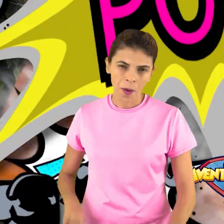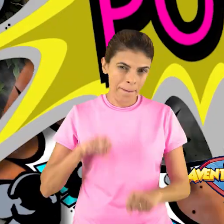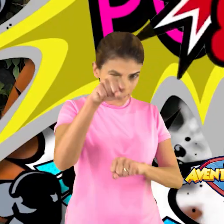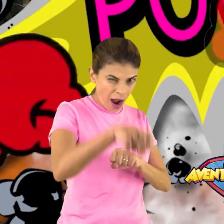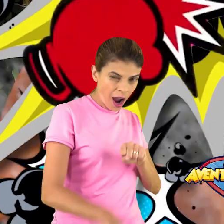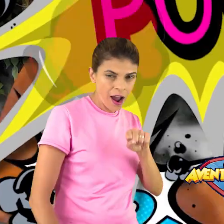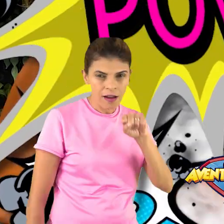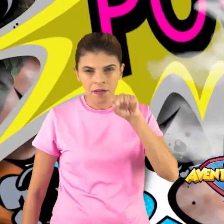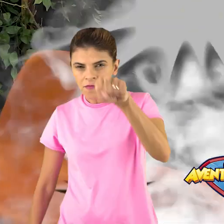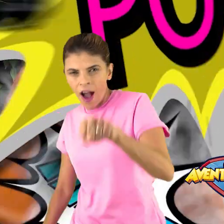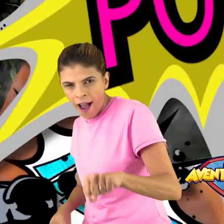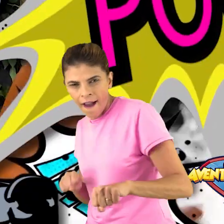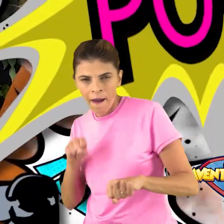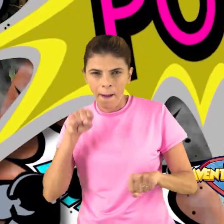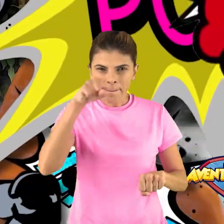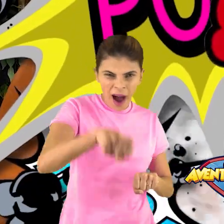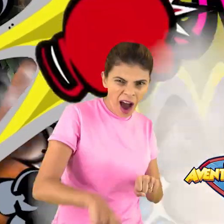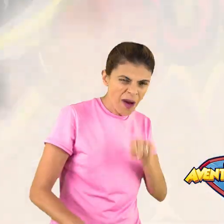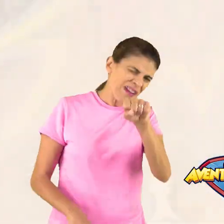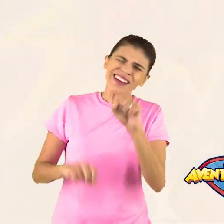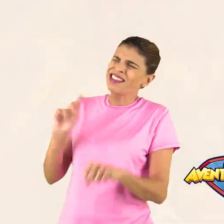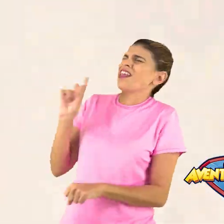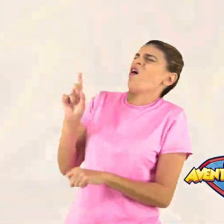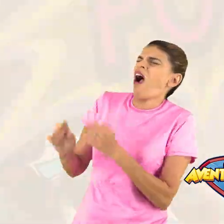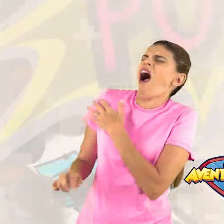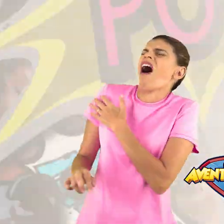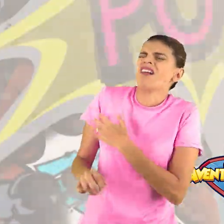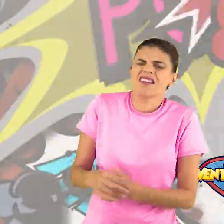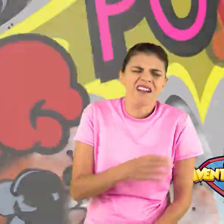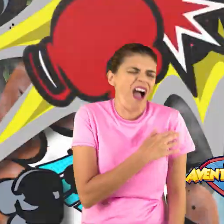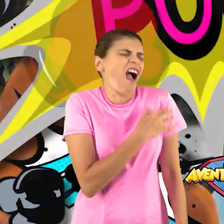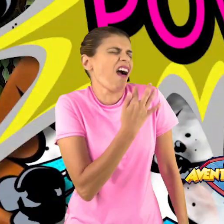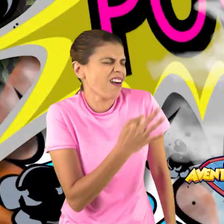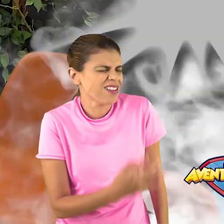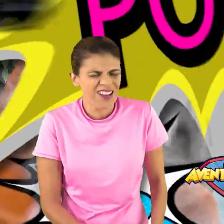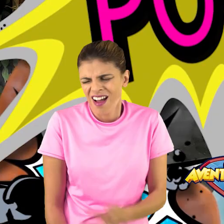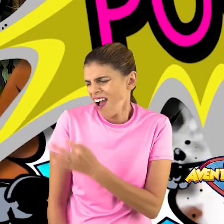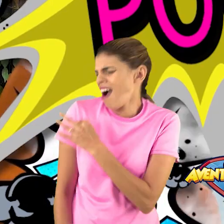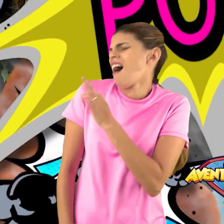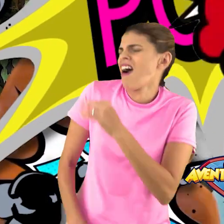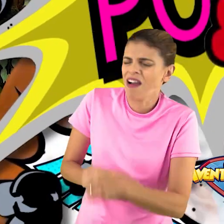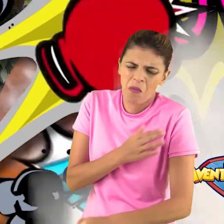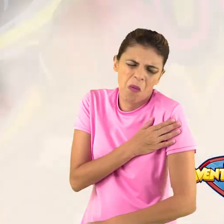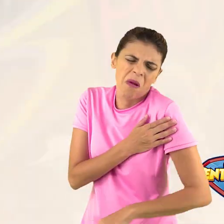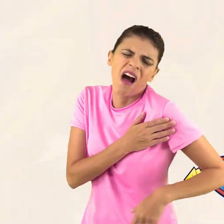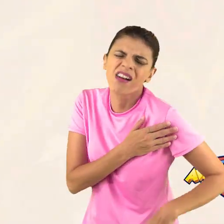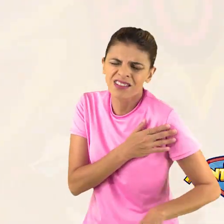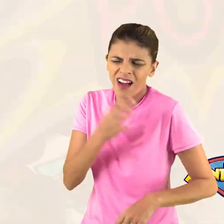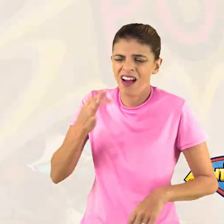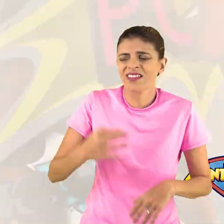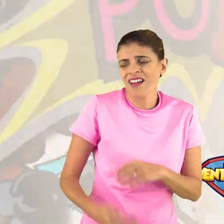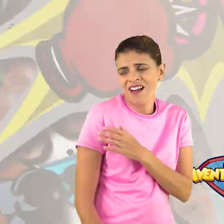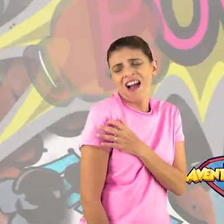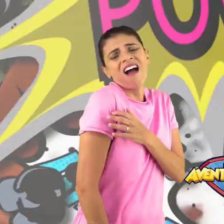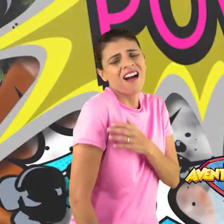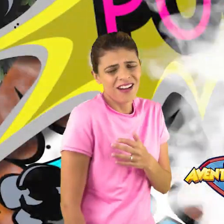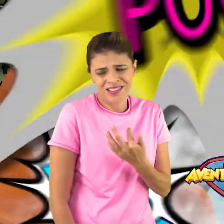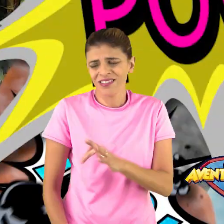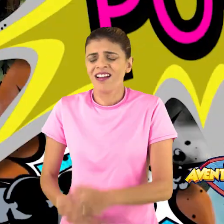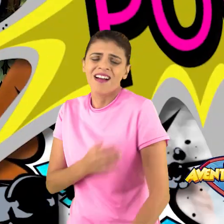Não Aaaaaaaay! No! Oi! Nä!nae No braço, no braço! Ai, ai, ai, ai!